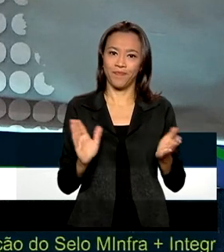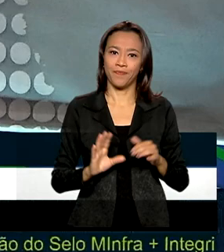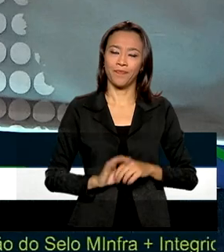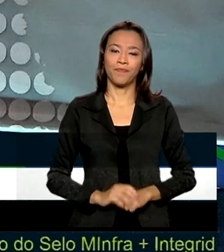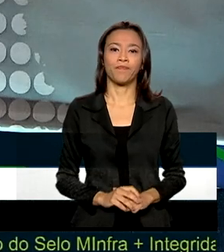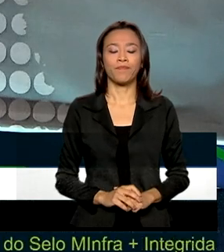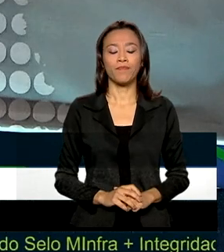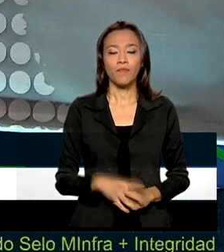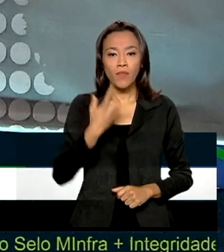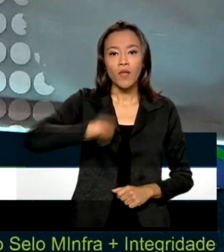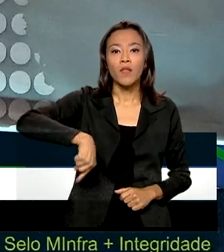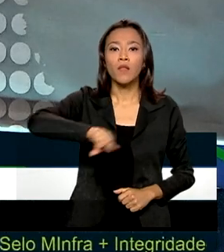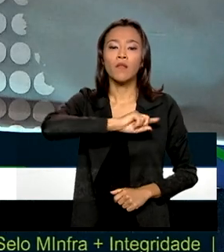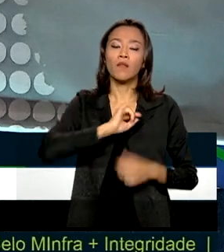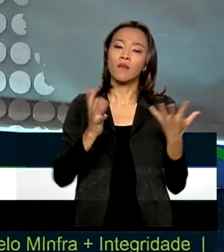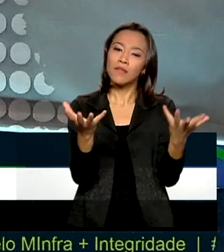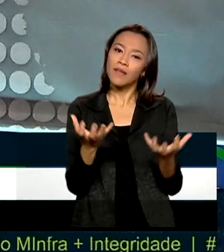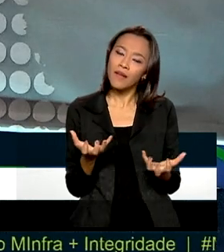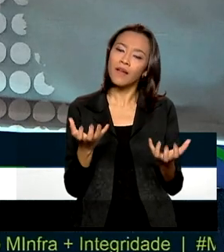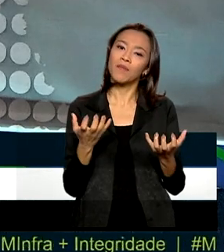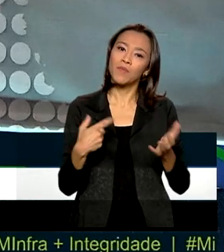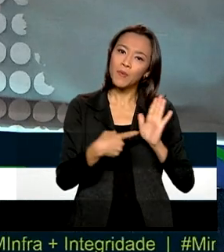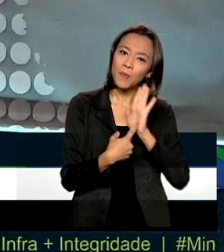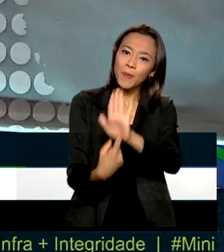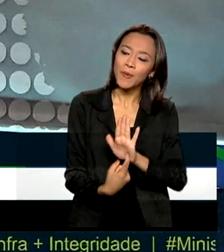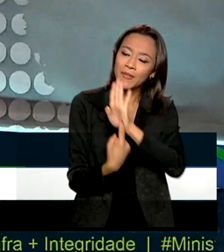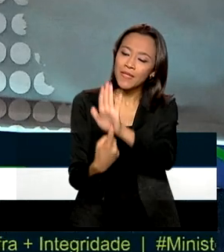A gente quer realmente deixar legado, a gente quer realmente transformar.